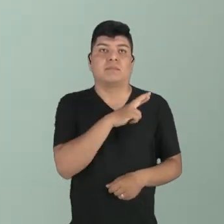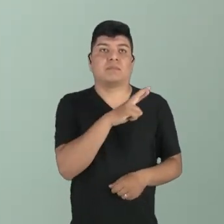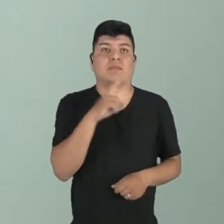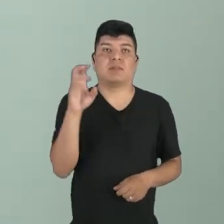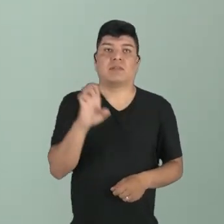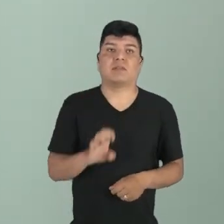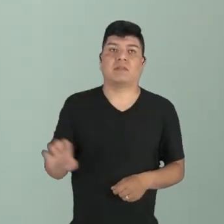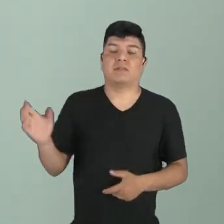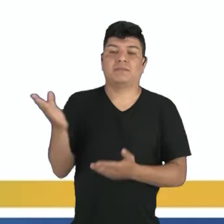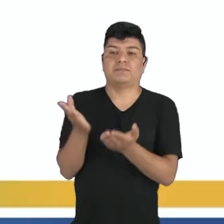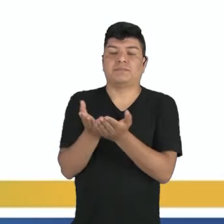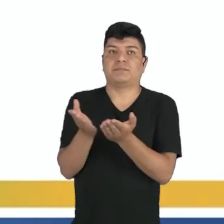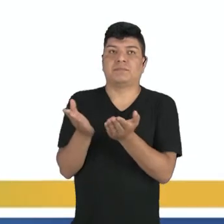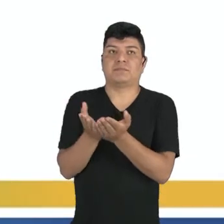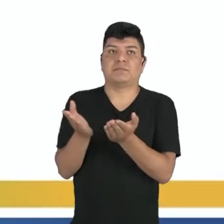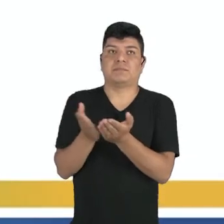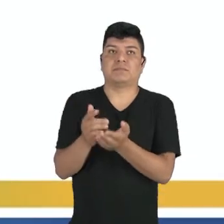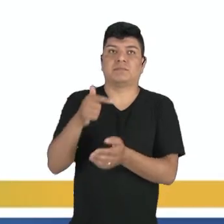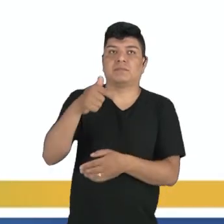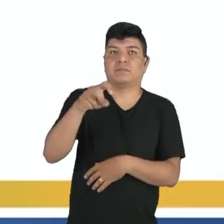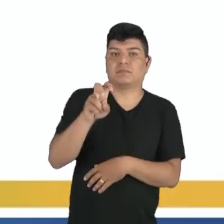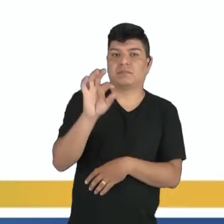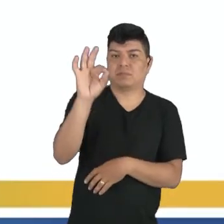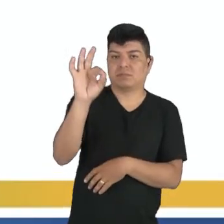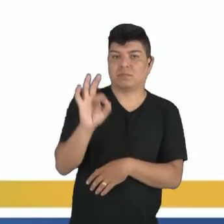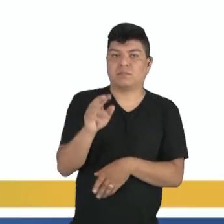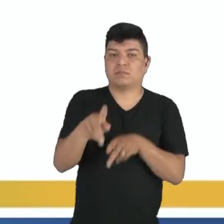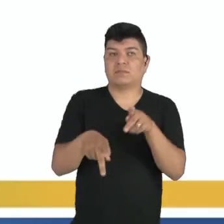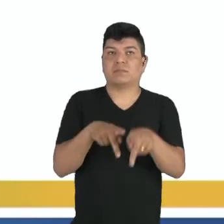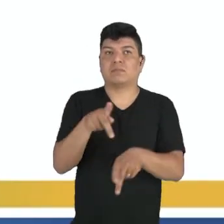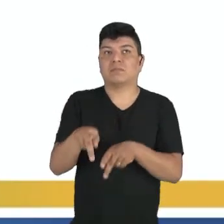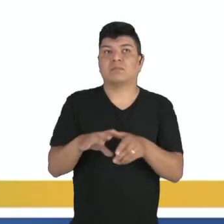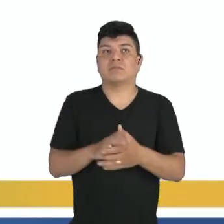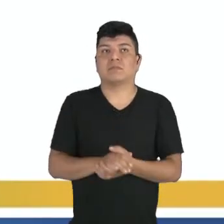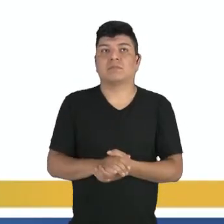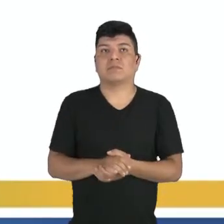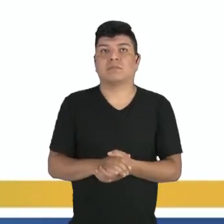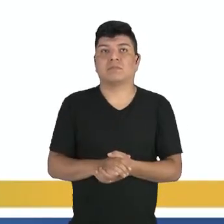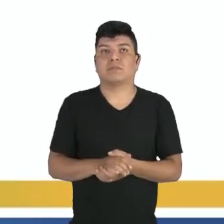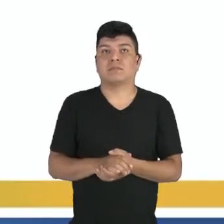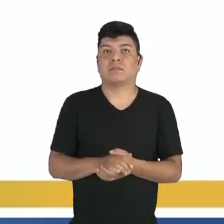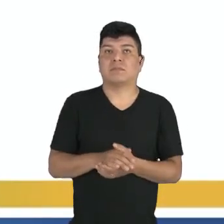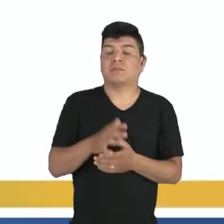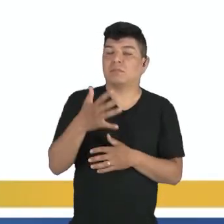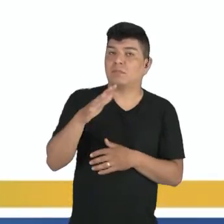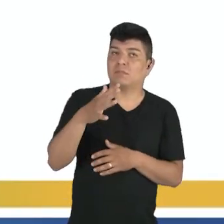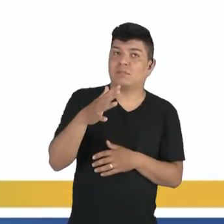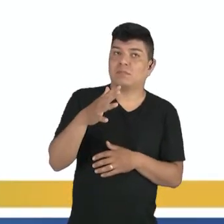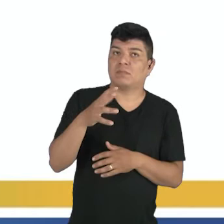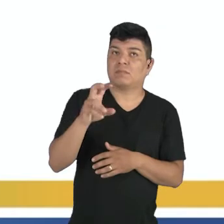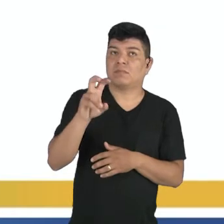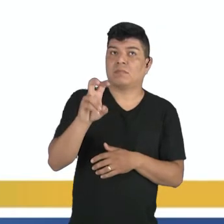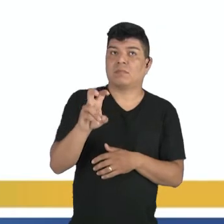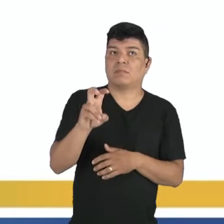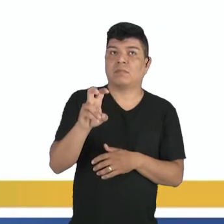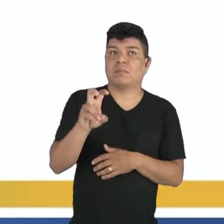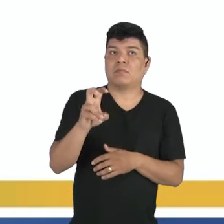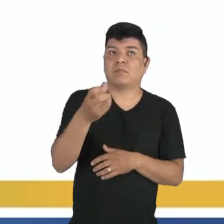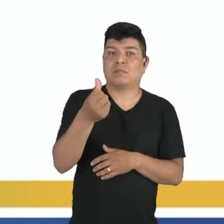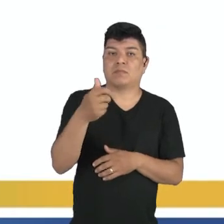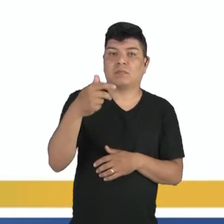religião da Europa nós temos o cristianismo com 75 por cento da população um pouco é cerca de